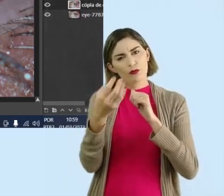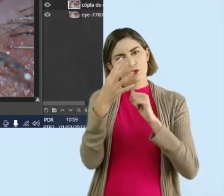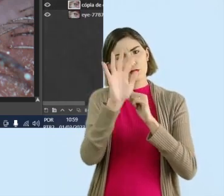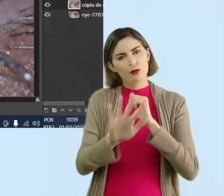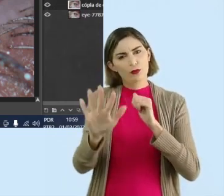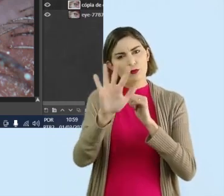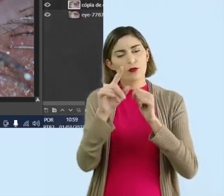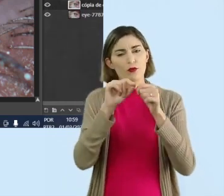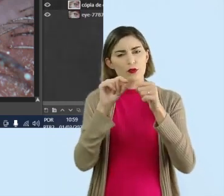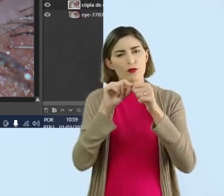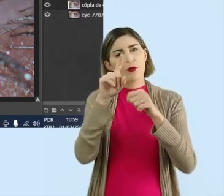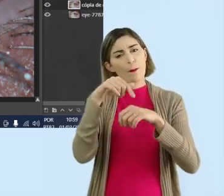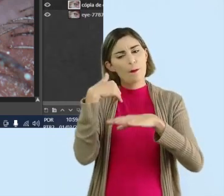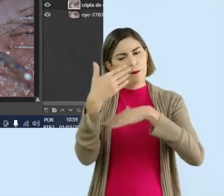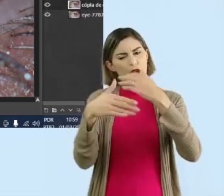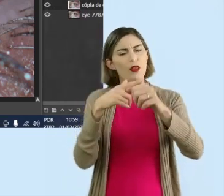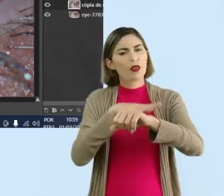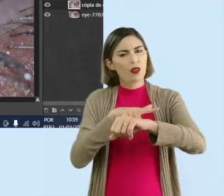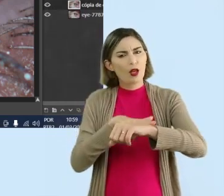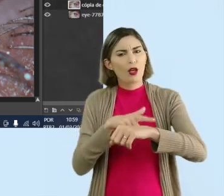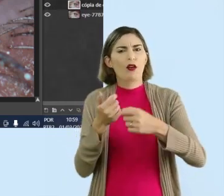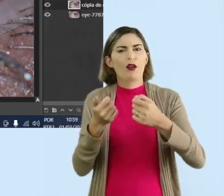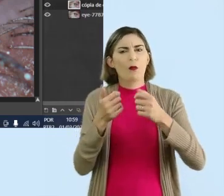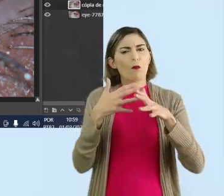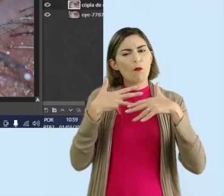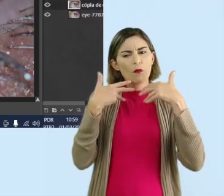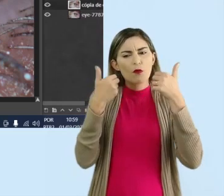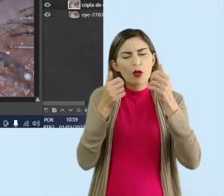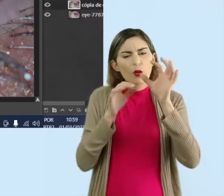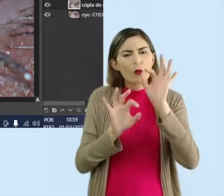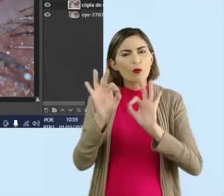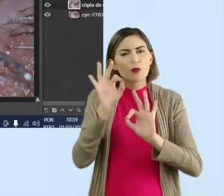com mais precisão. Aqui eu vou fazer rápido